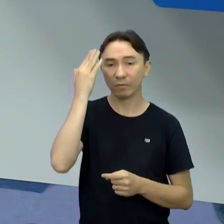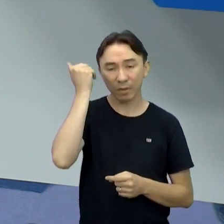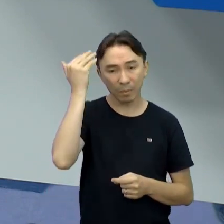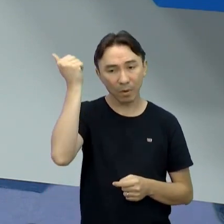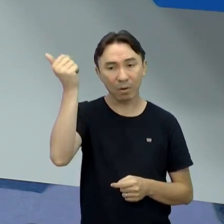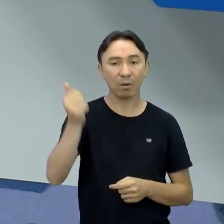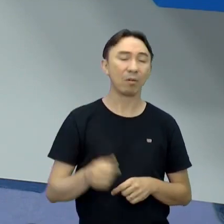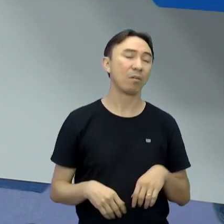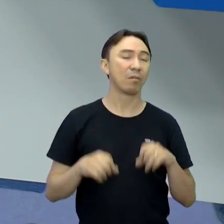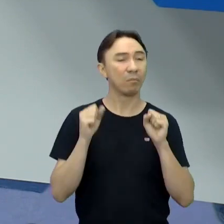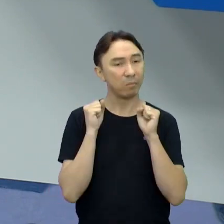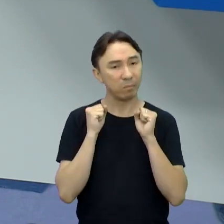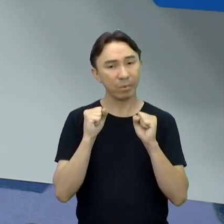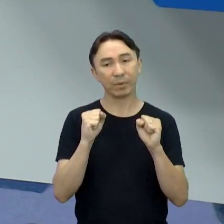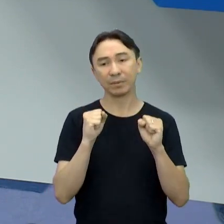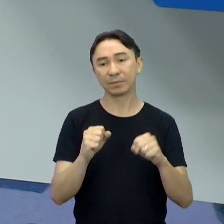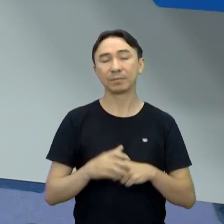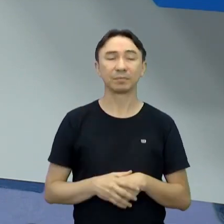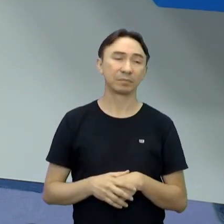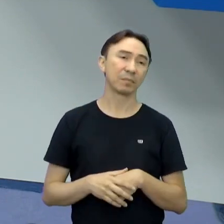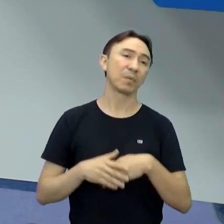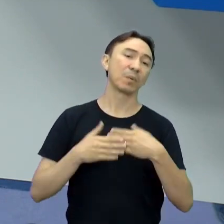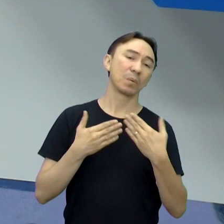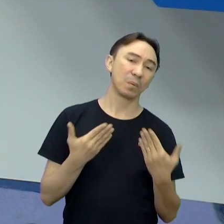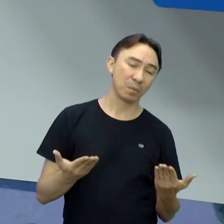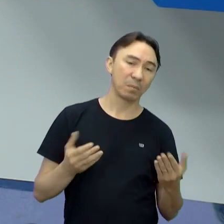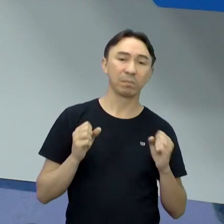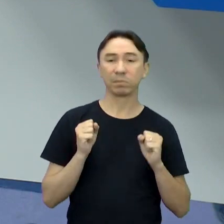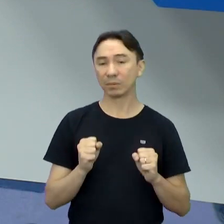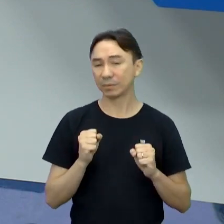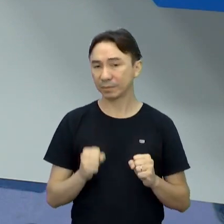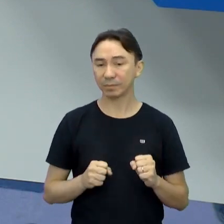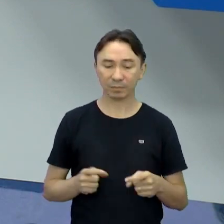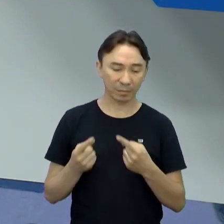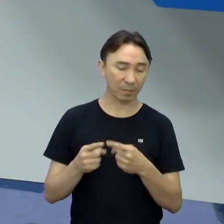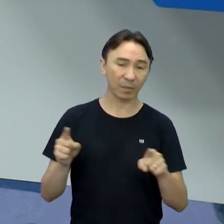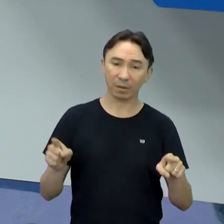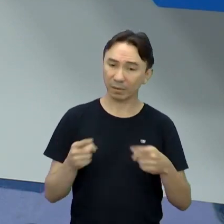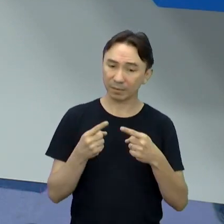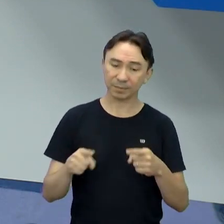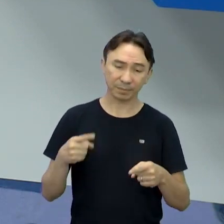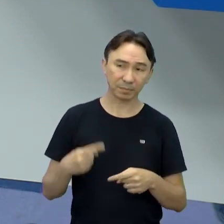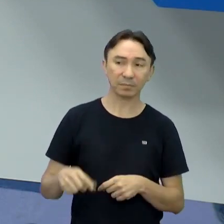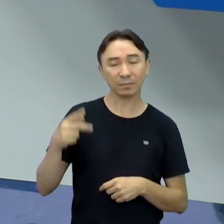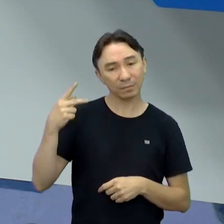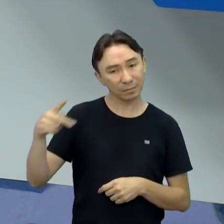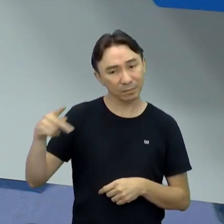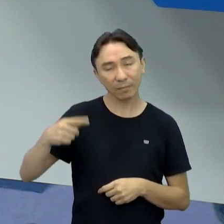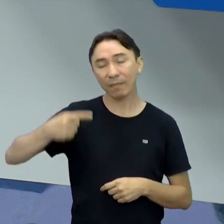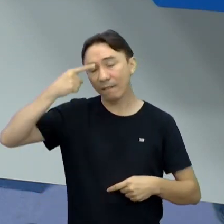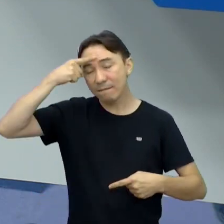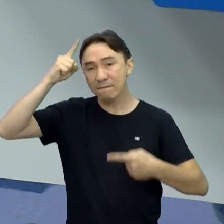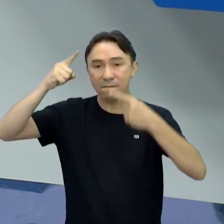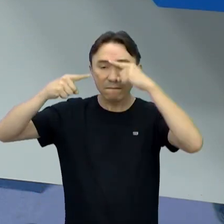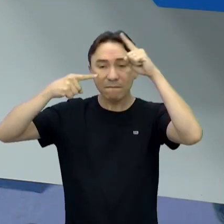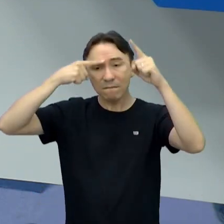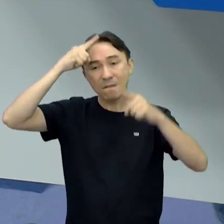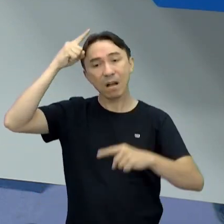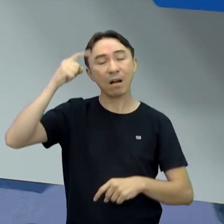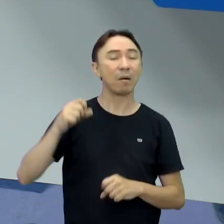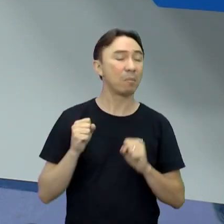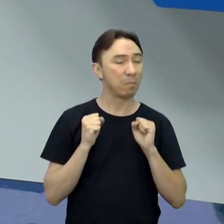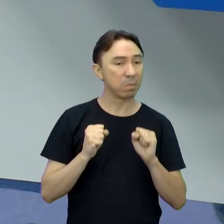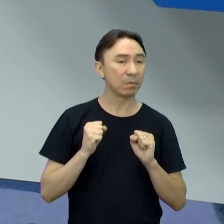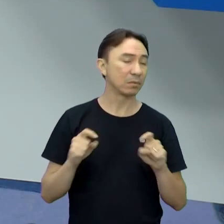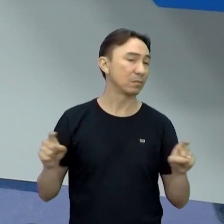que vão estar observando, ou pode ser uma música criada por eles, com letra criada por eles.